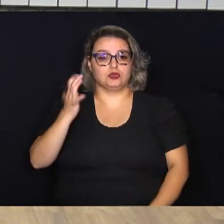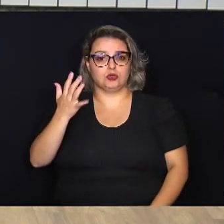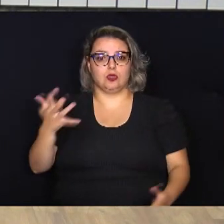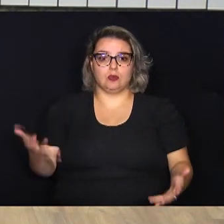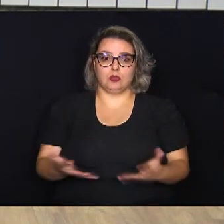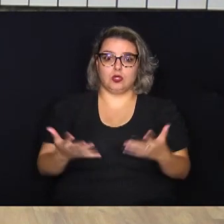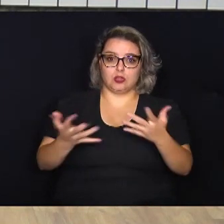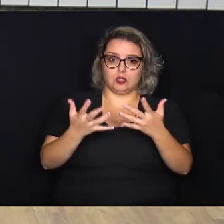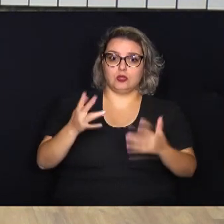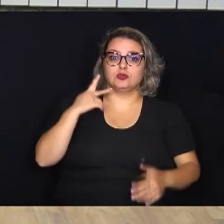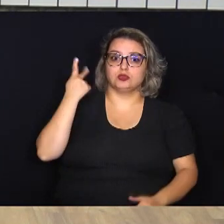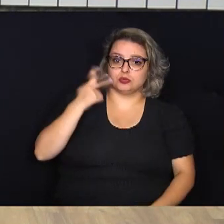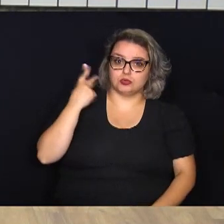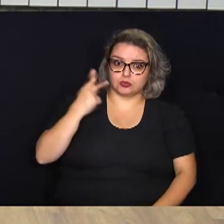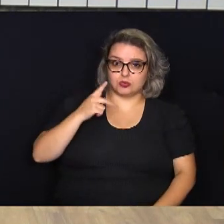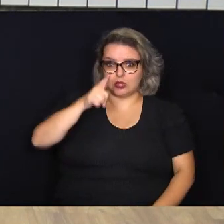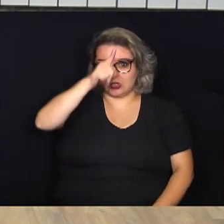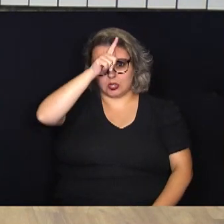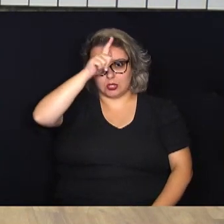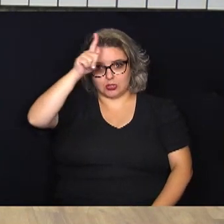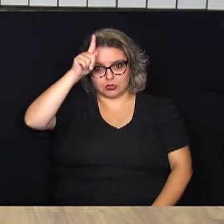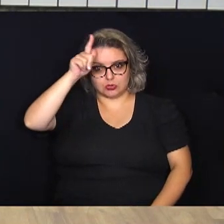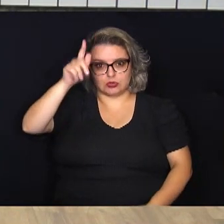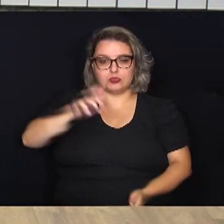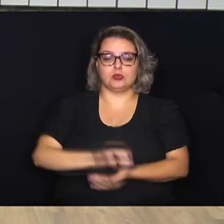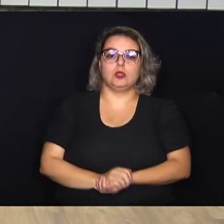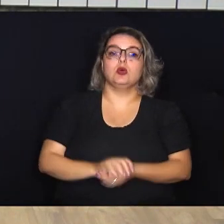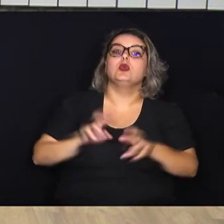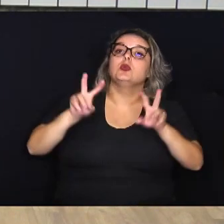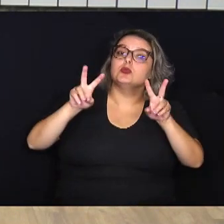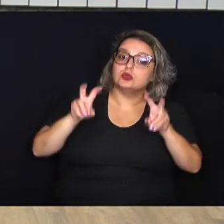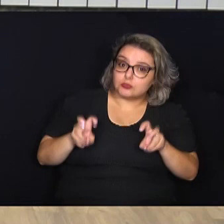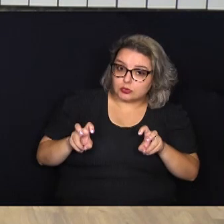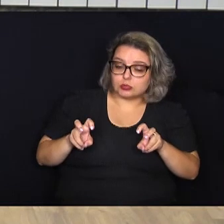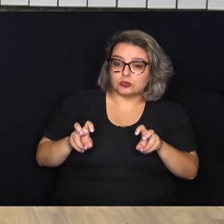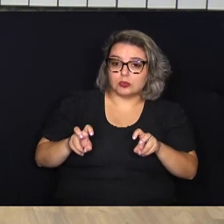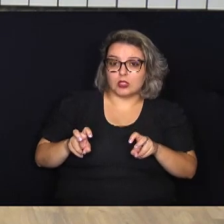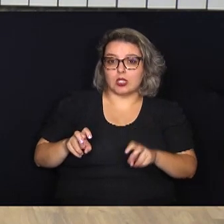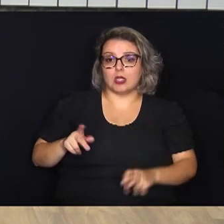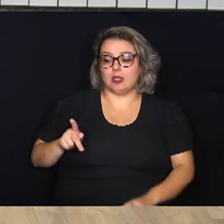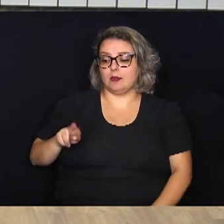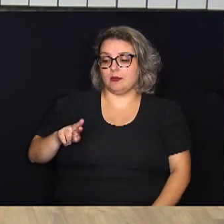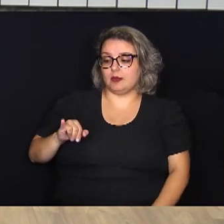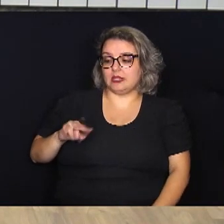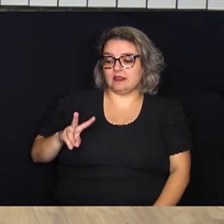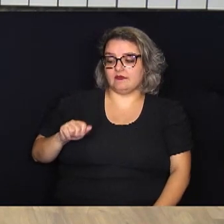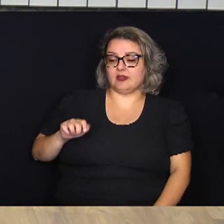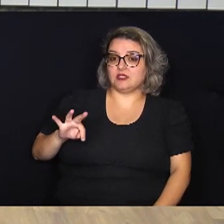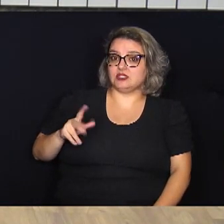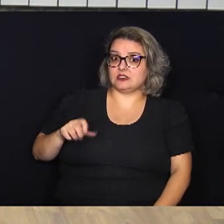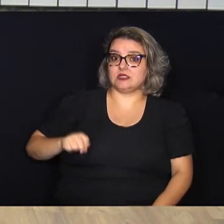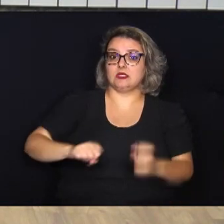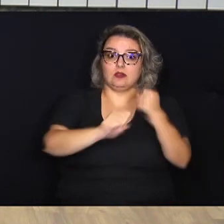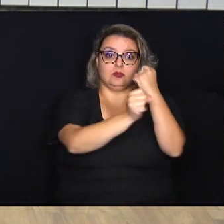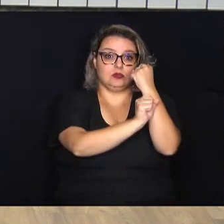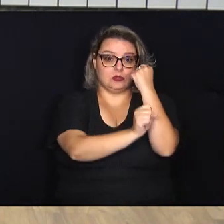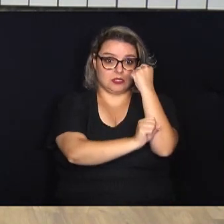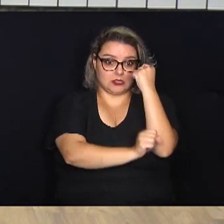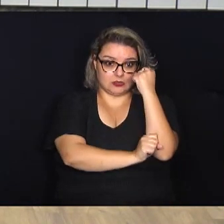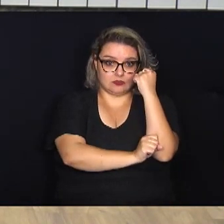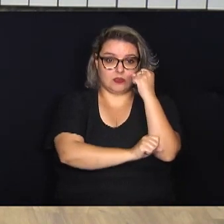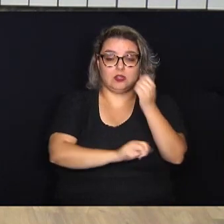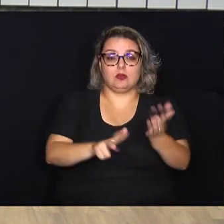iniciativa do vereador Gustavo Peta. O tema é a privatização da Sabesp e o marco regulatório